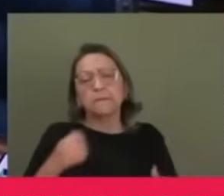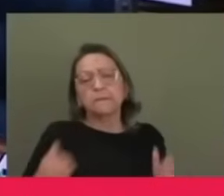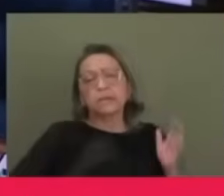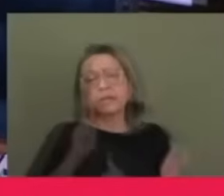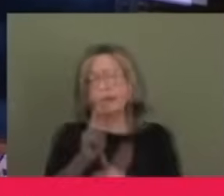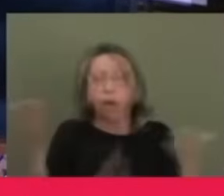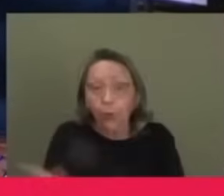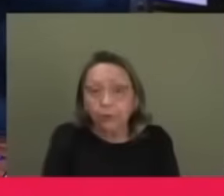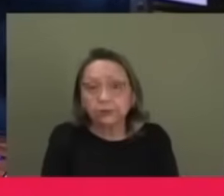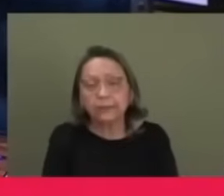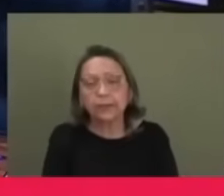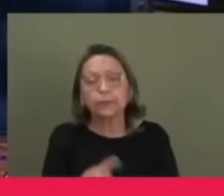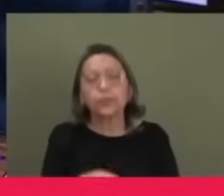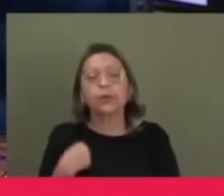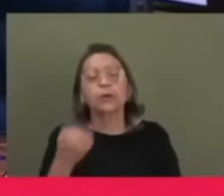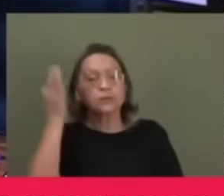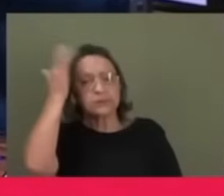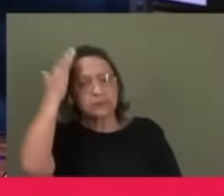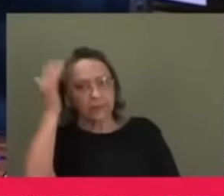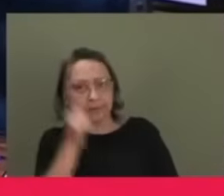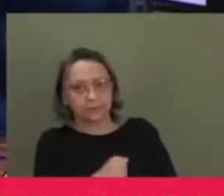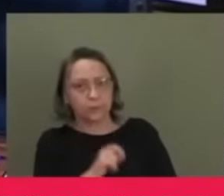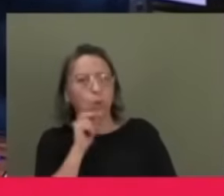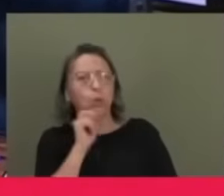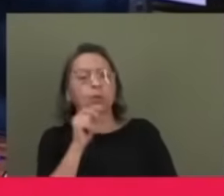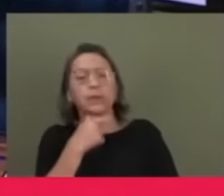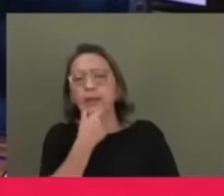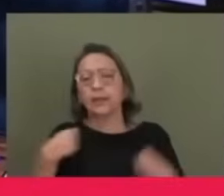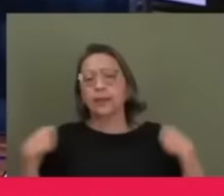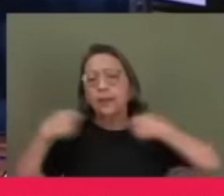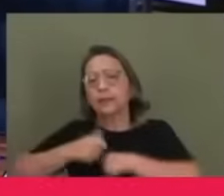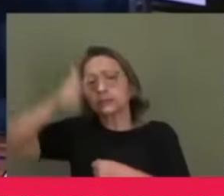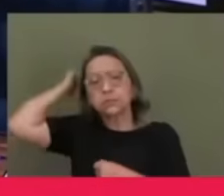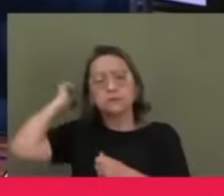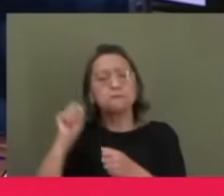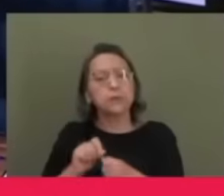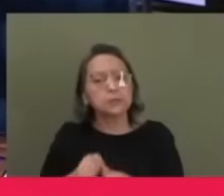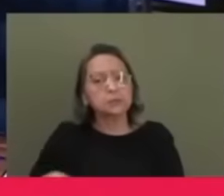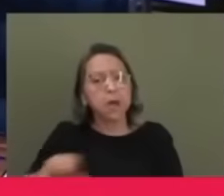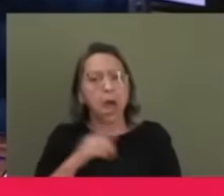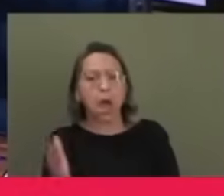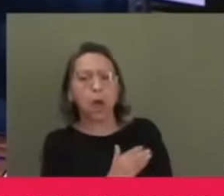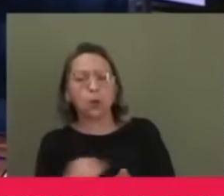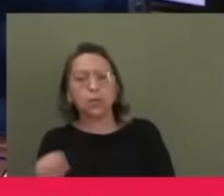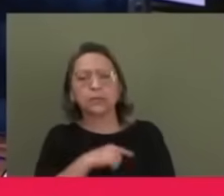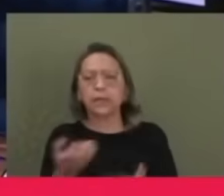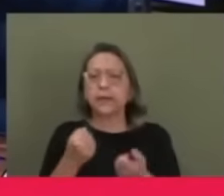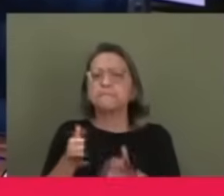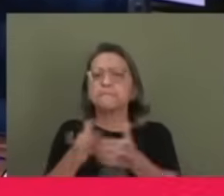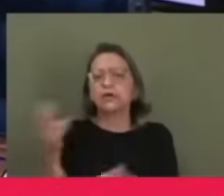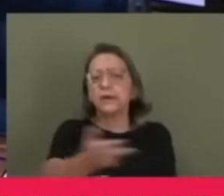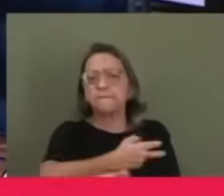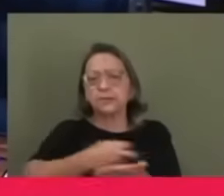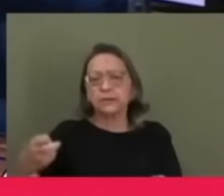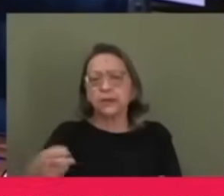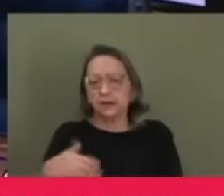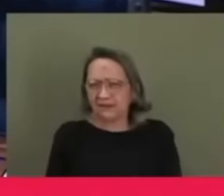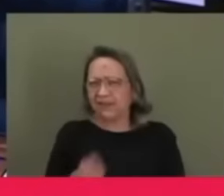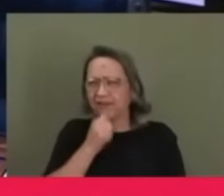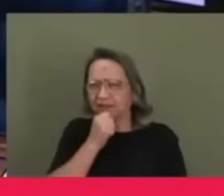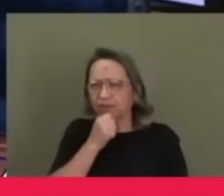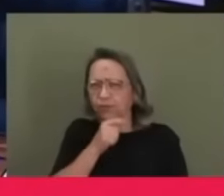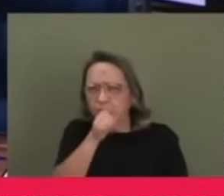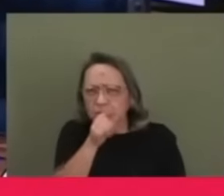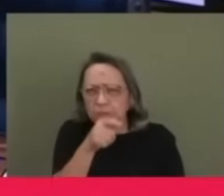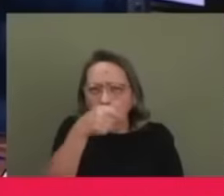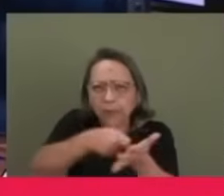Senado defendem. Porque eu quero saber o que que o Alexandre de Moraes fez para alguns aqui estarem querendo pedir o impeachment e ainda querendo colocar o senhor